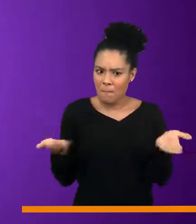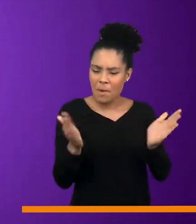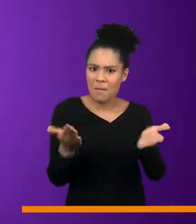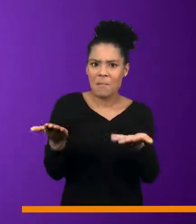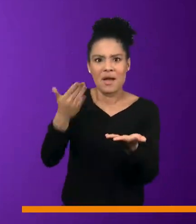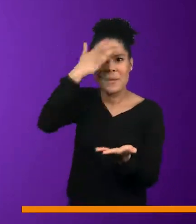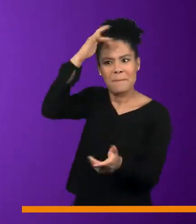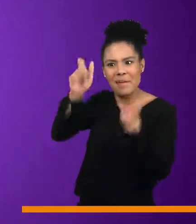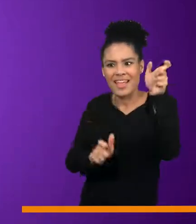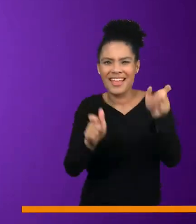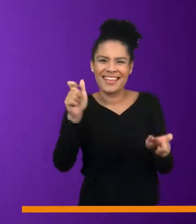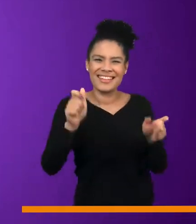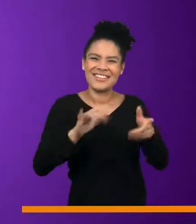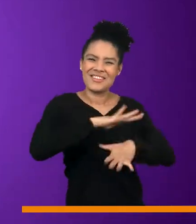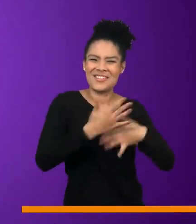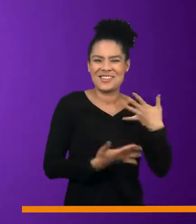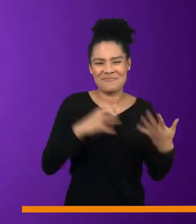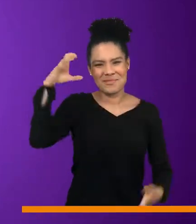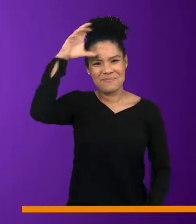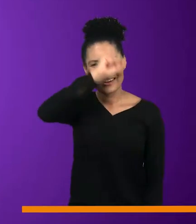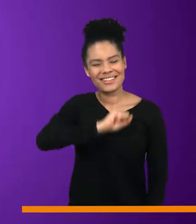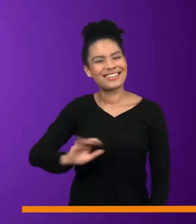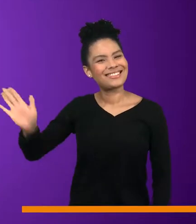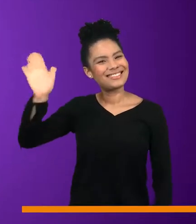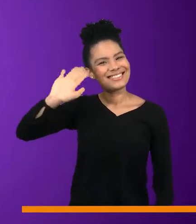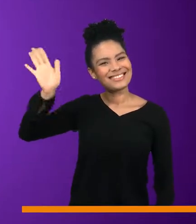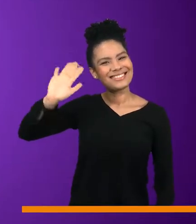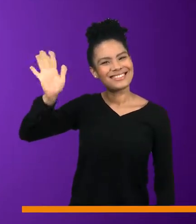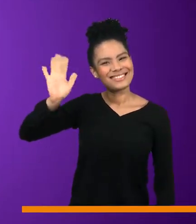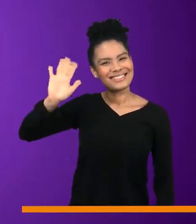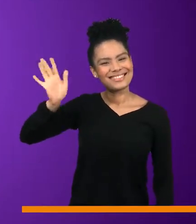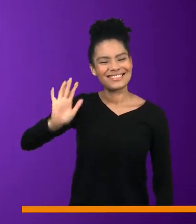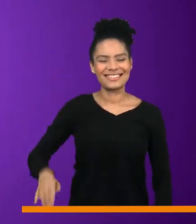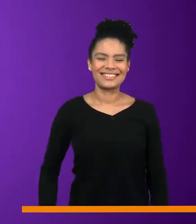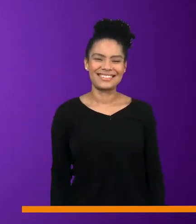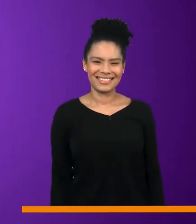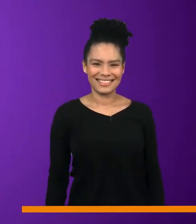válidas para convencer as pessoas a querer aprender a libras. Até o próximo vídeo!